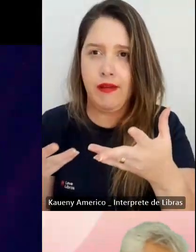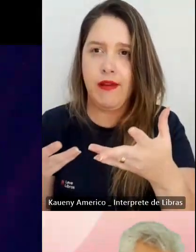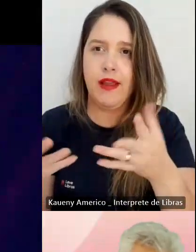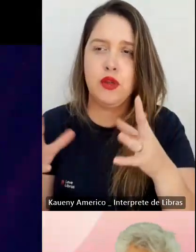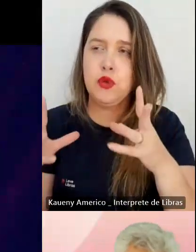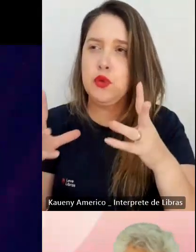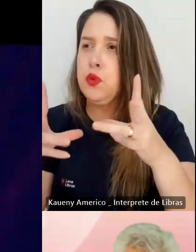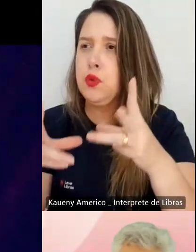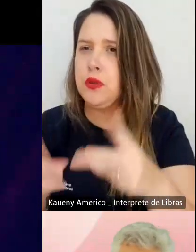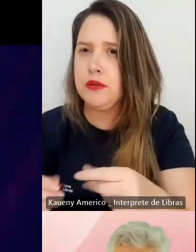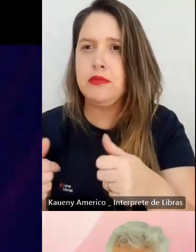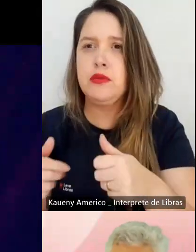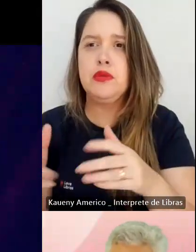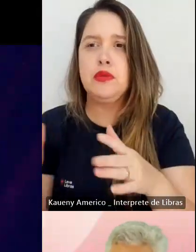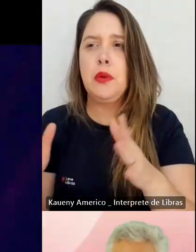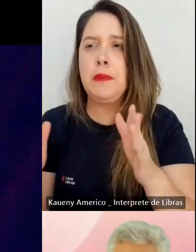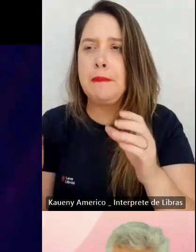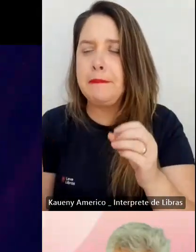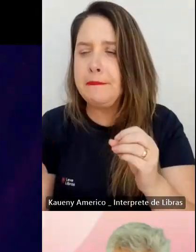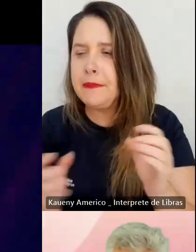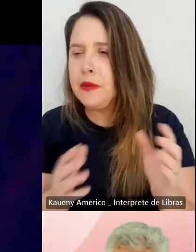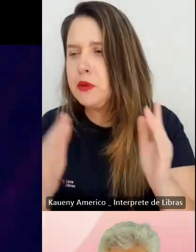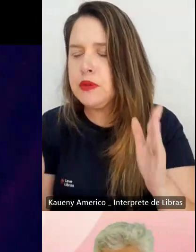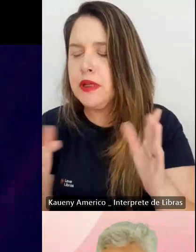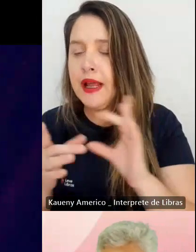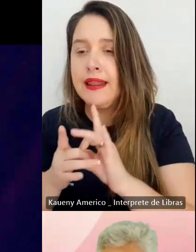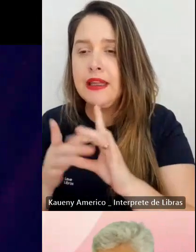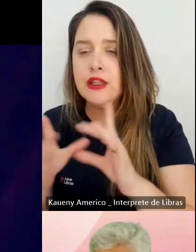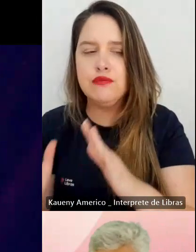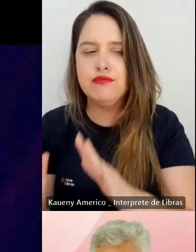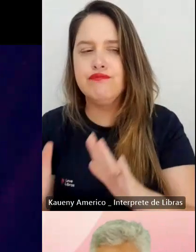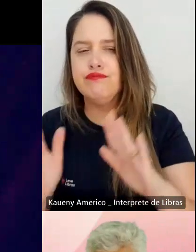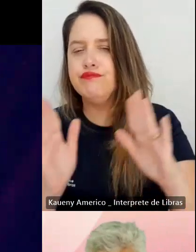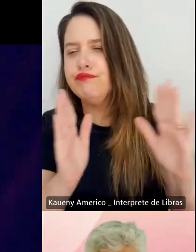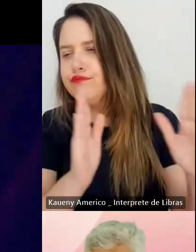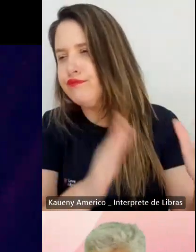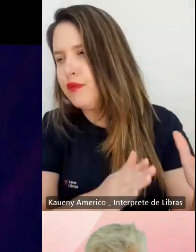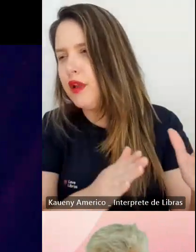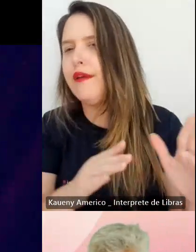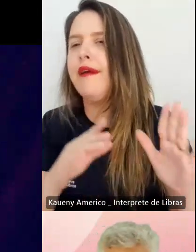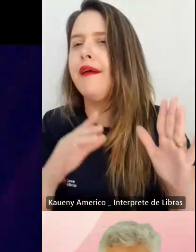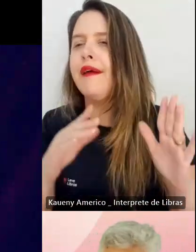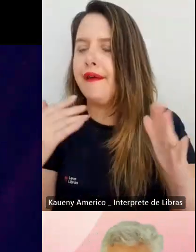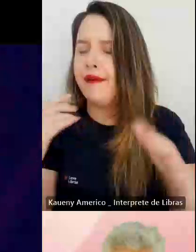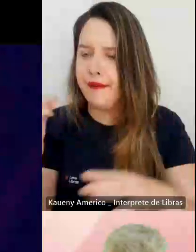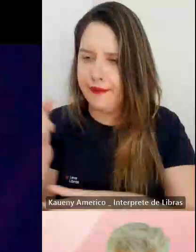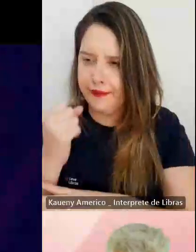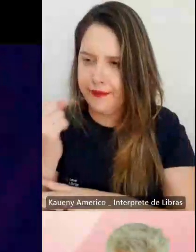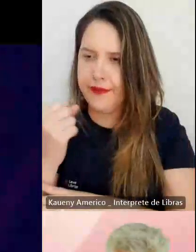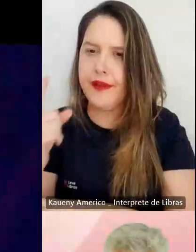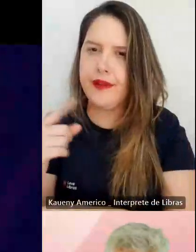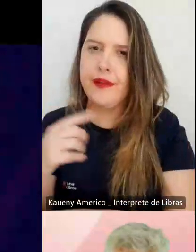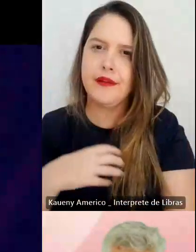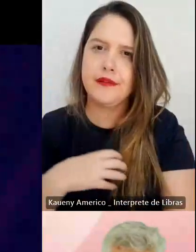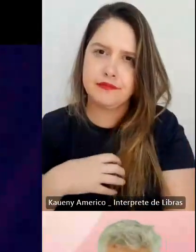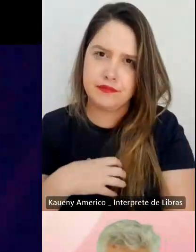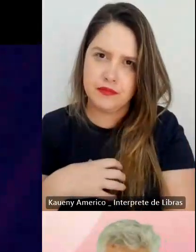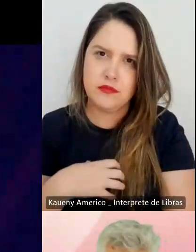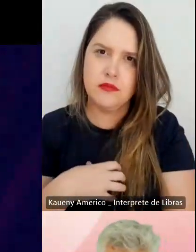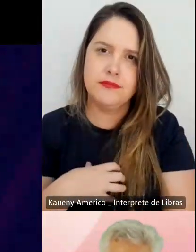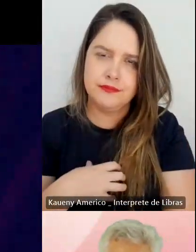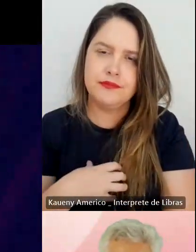esteja produzindo e a gente acaba deixando de lado até que o preço vem cobrado da forma de N formas, eu vou até explicar um pouco mais